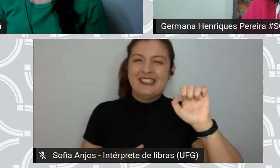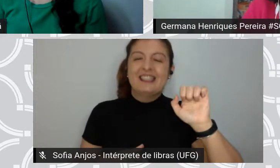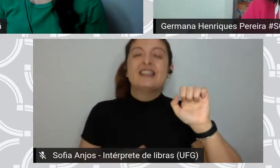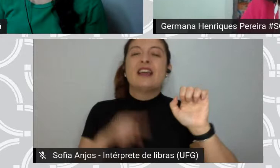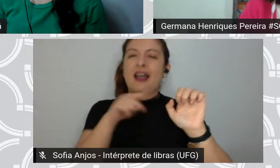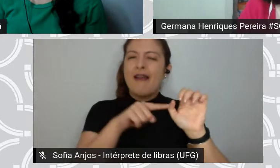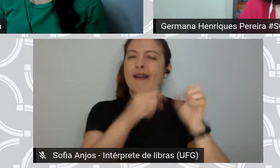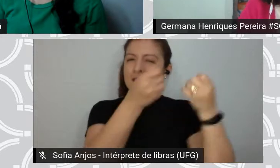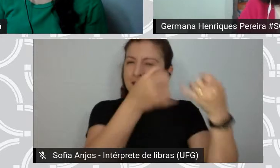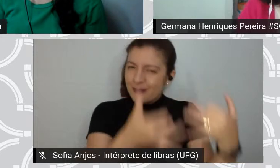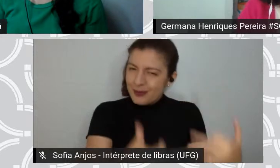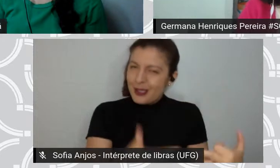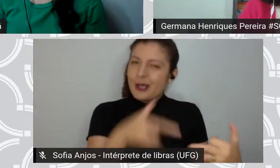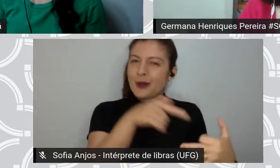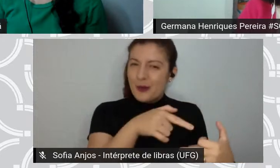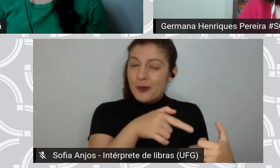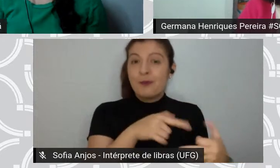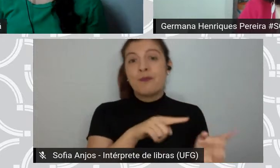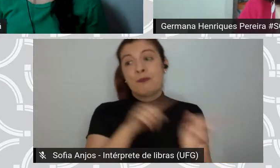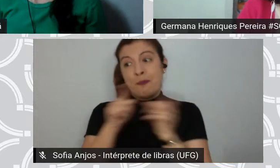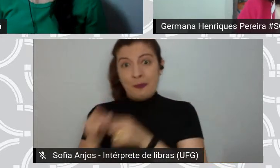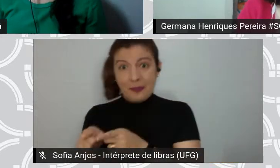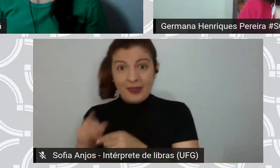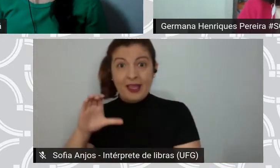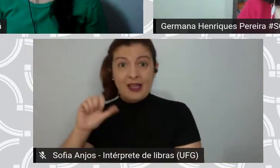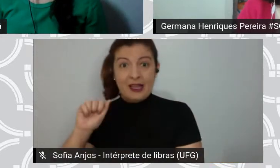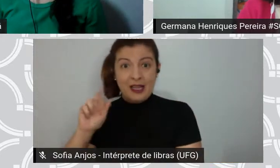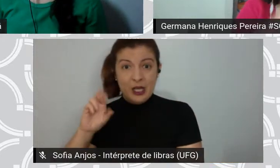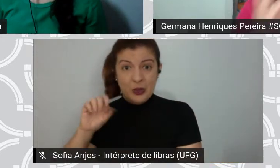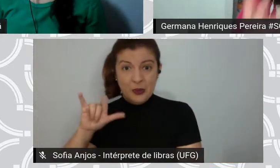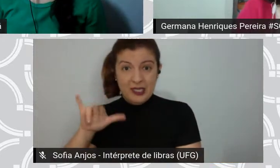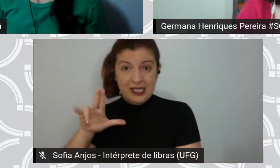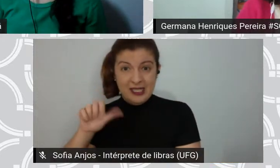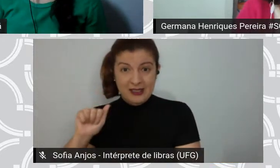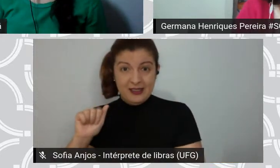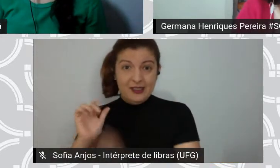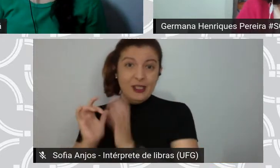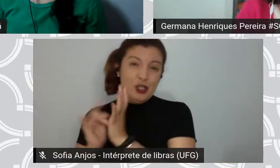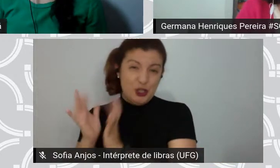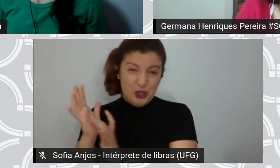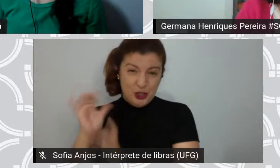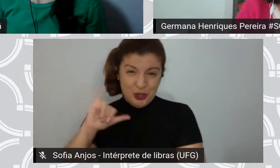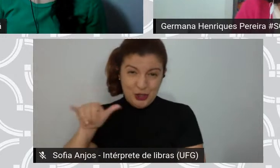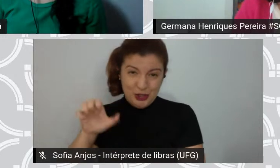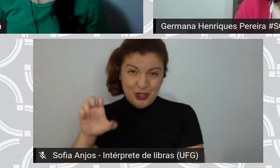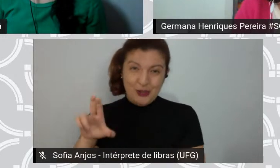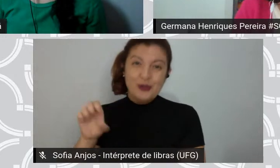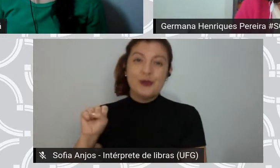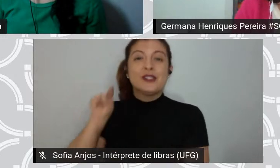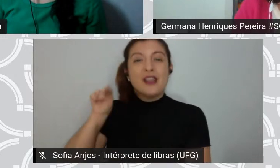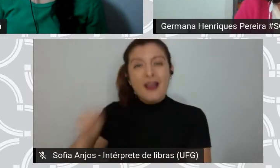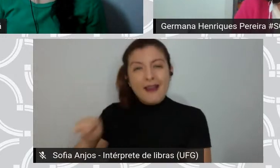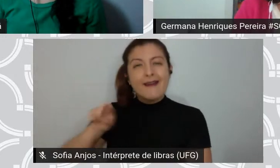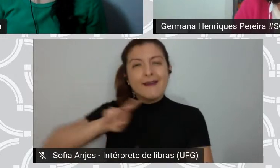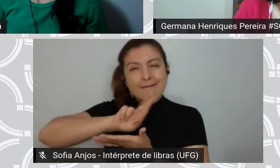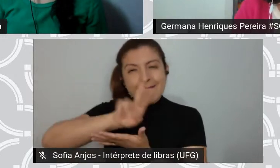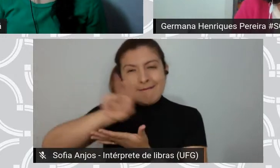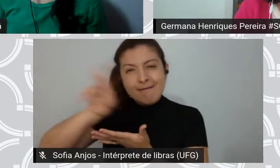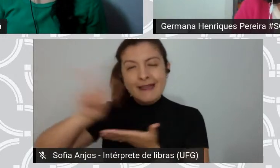da Carolina de Jesus para mais de 14 línguas, né, diversos países,